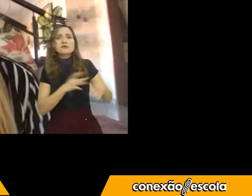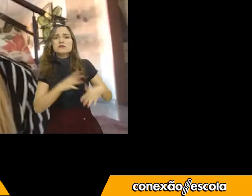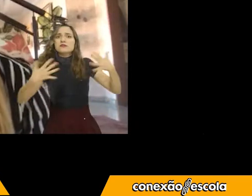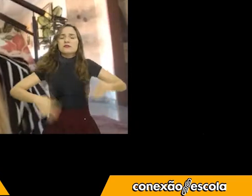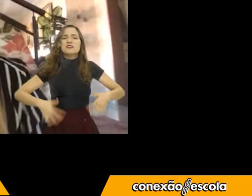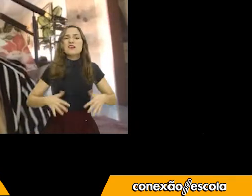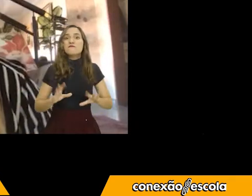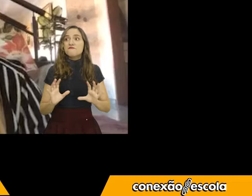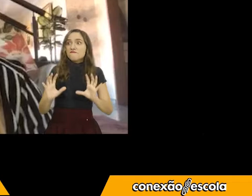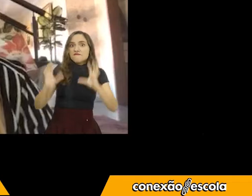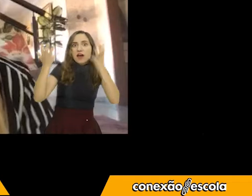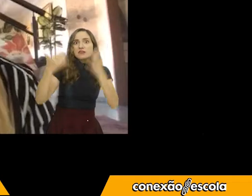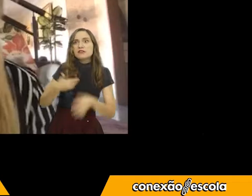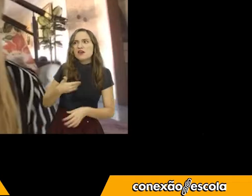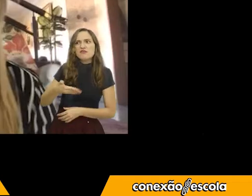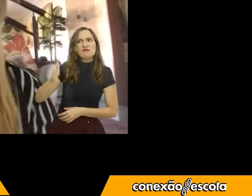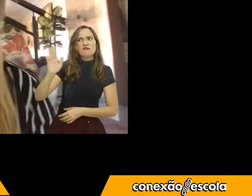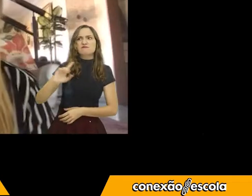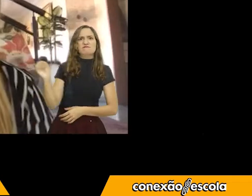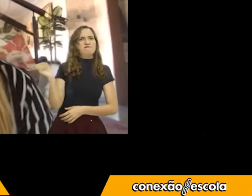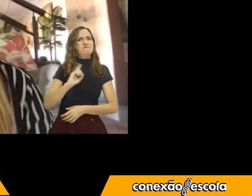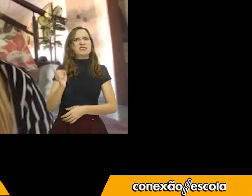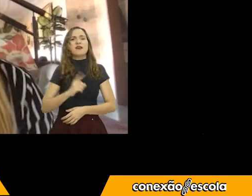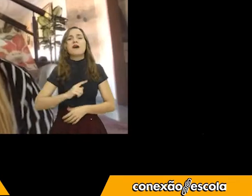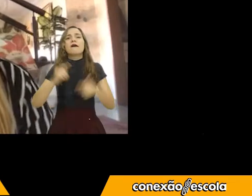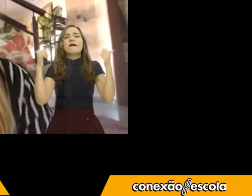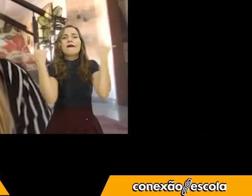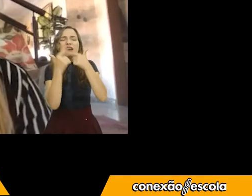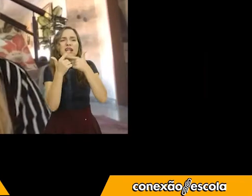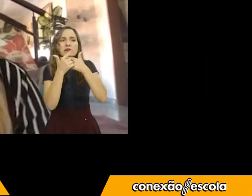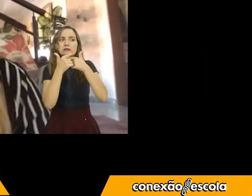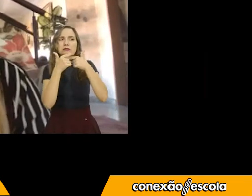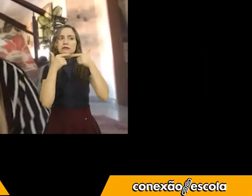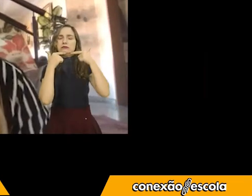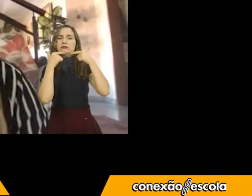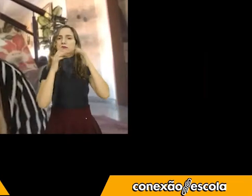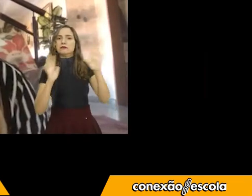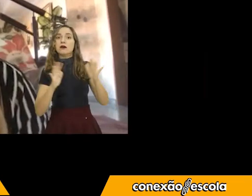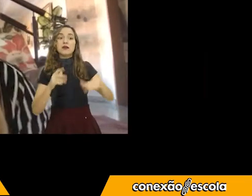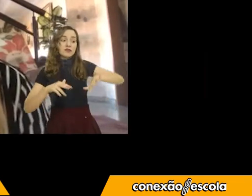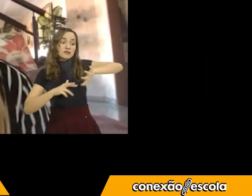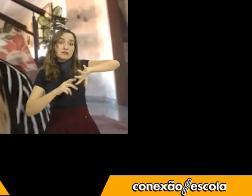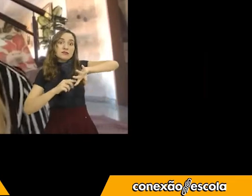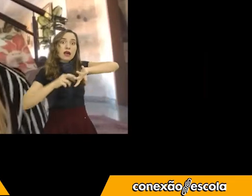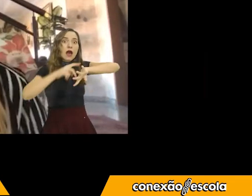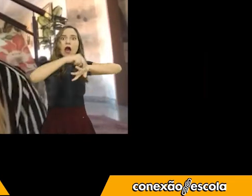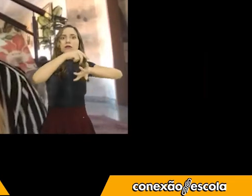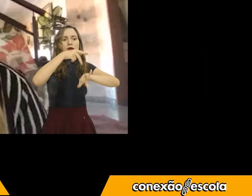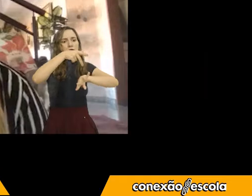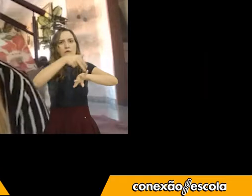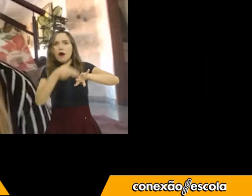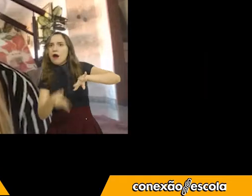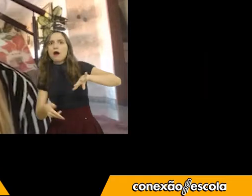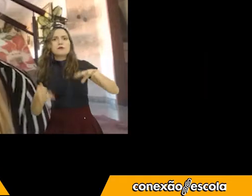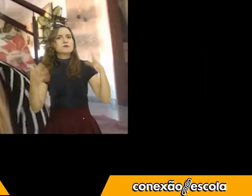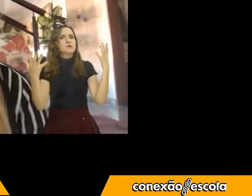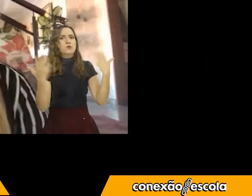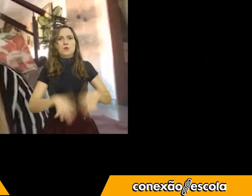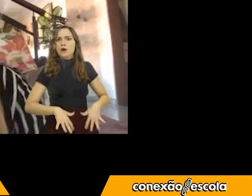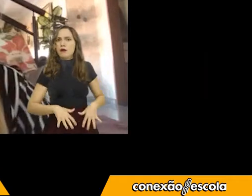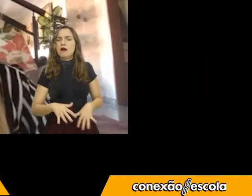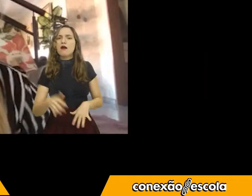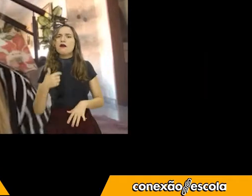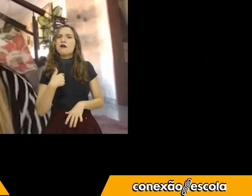ria, em festa não aparecia. Não subia escada e nem descia.